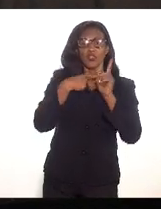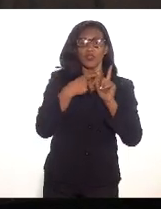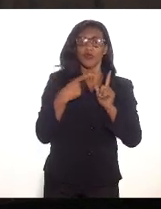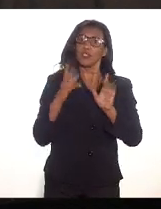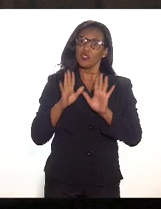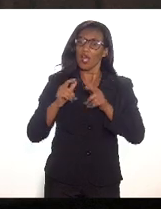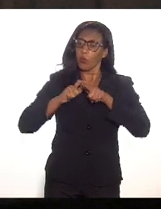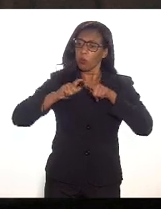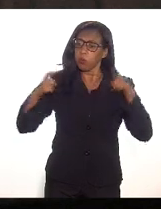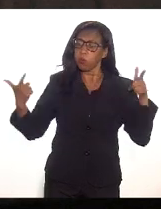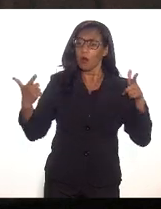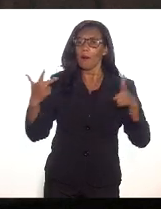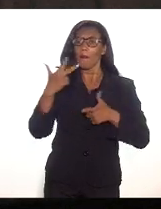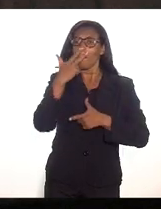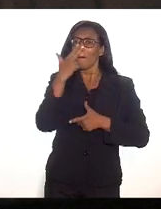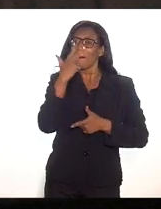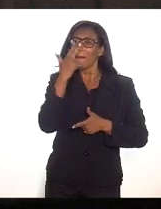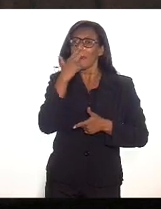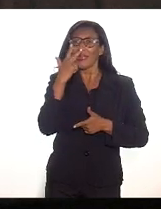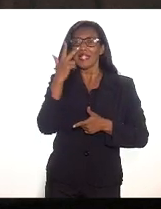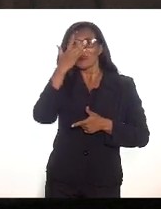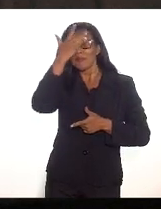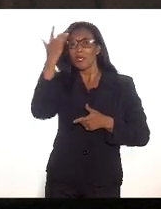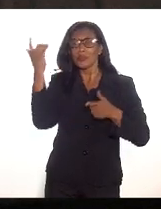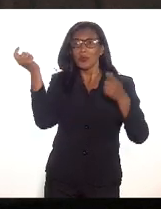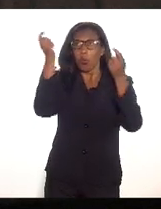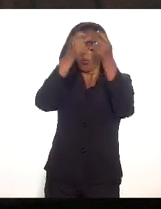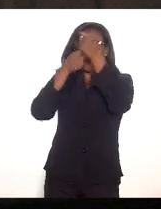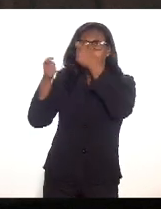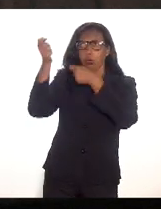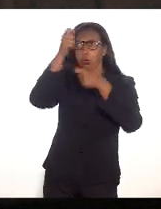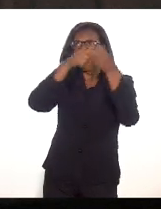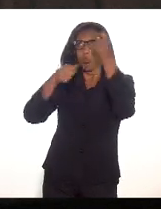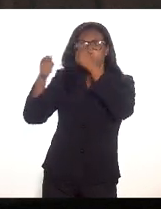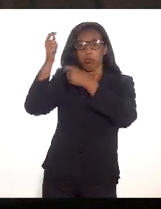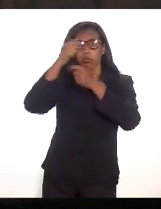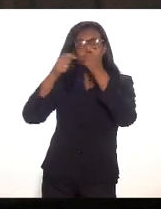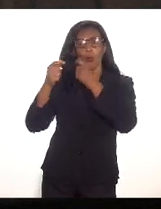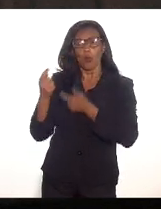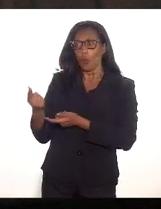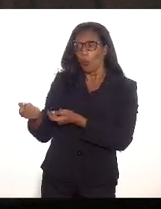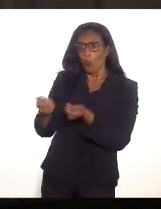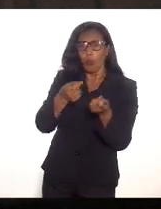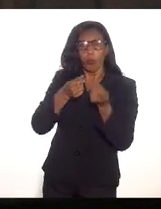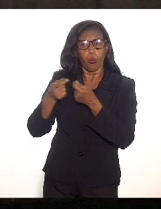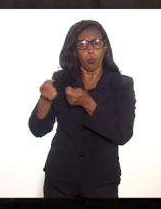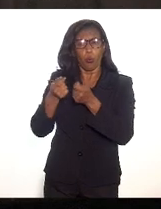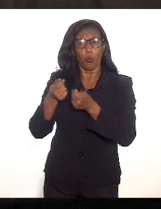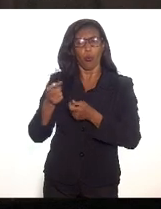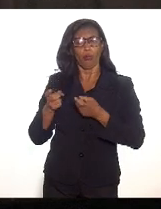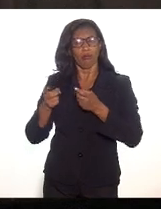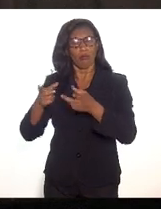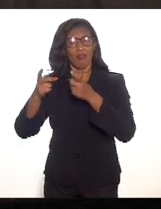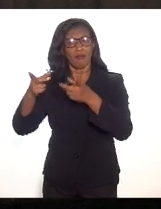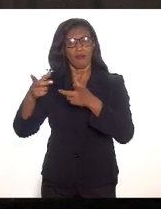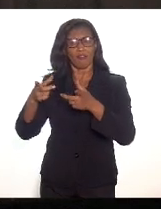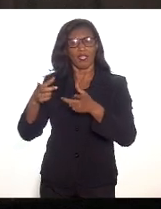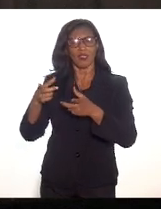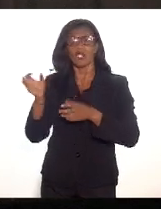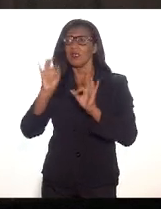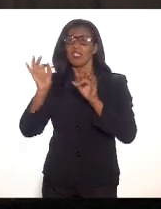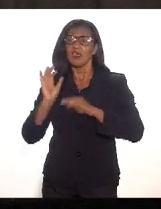tenta iludir a população de que com os recursos da privatização da SEDAI iria se investir no nosso